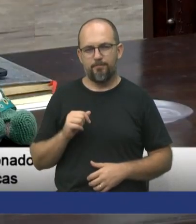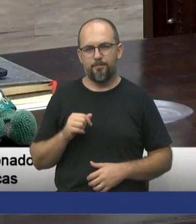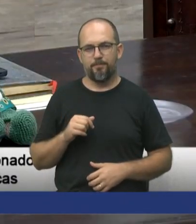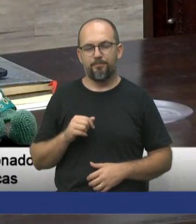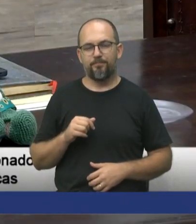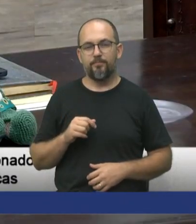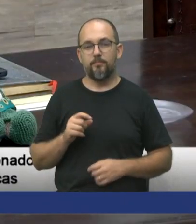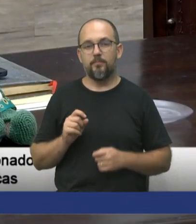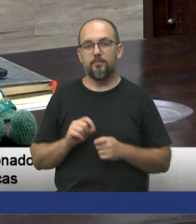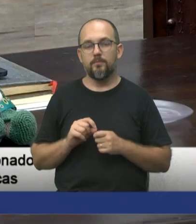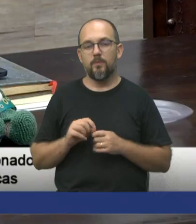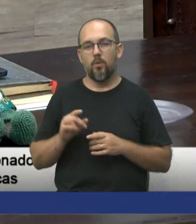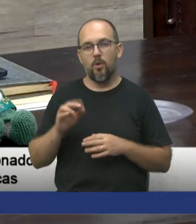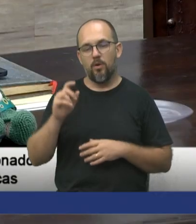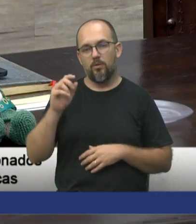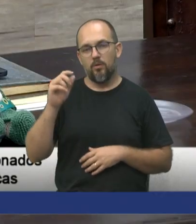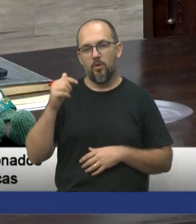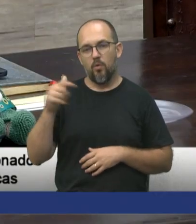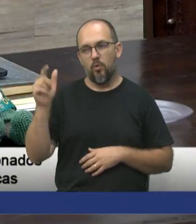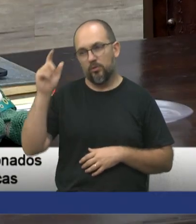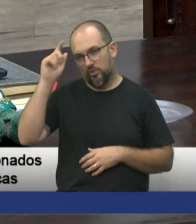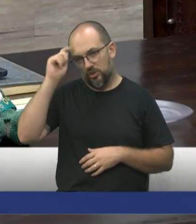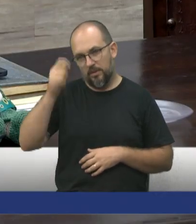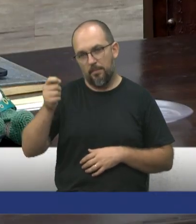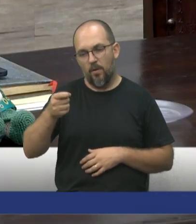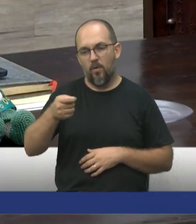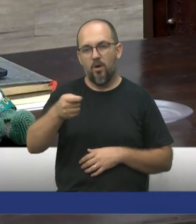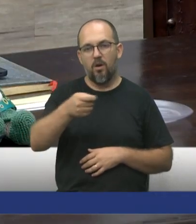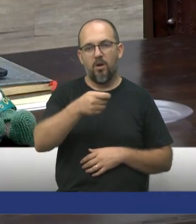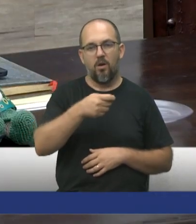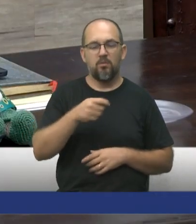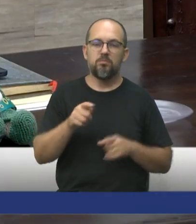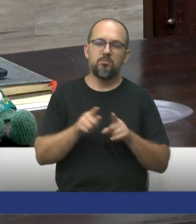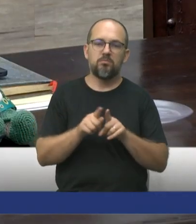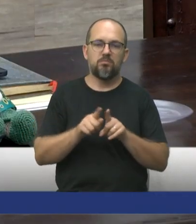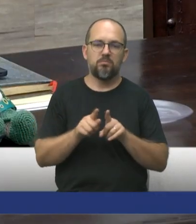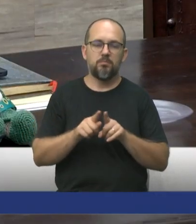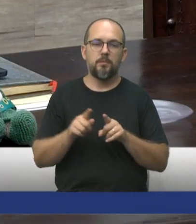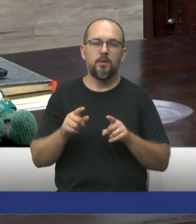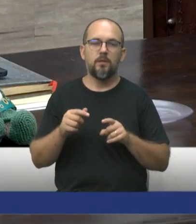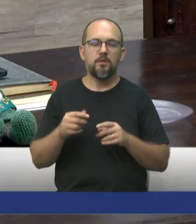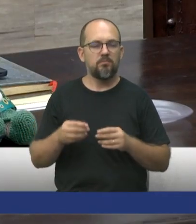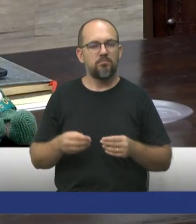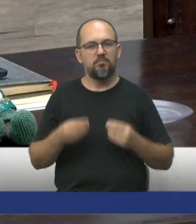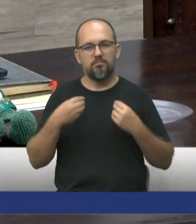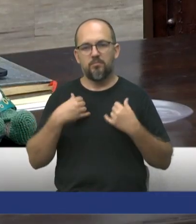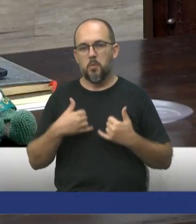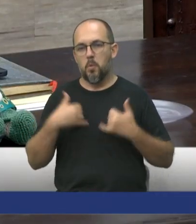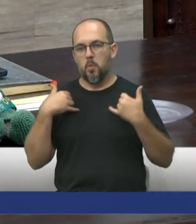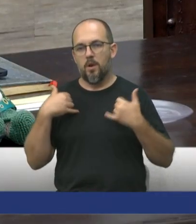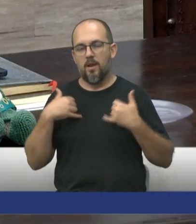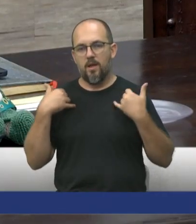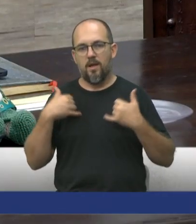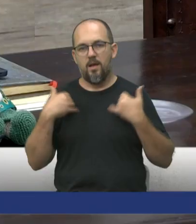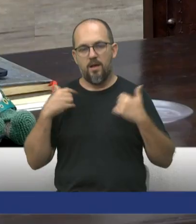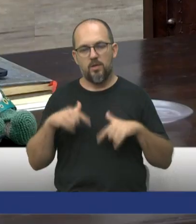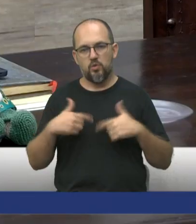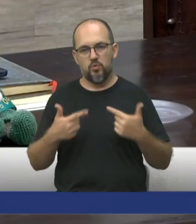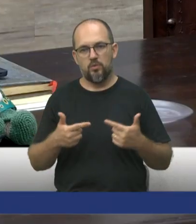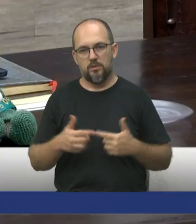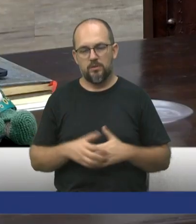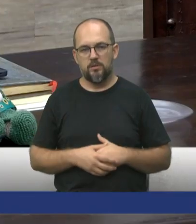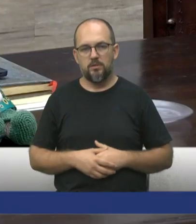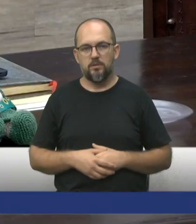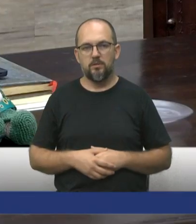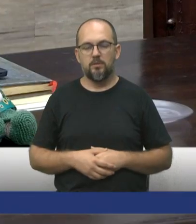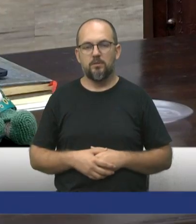fazer cortesia com o chapéu alheio e tão pouco para não me orgulhar das nossas ações. Eu tenho muito orgulho de ter, junto